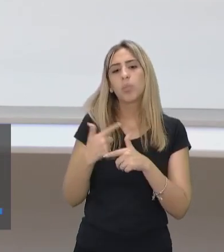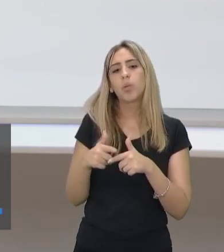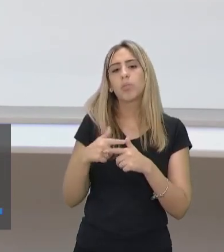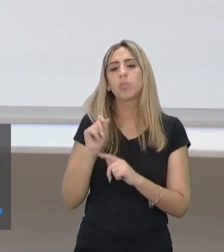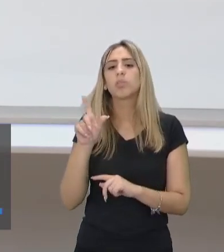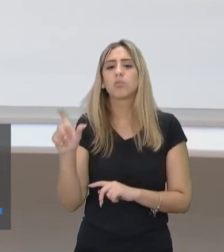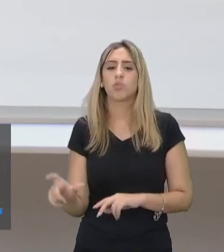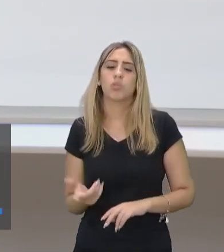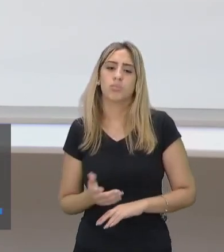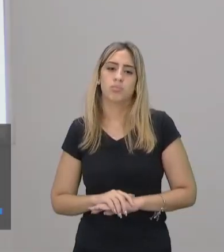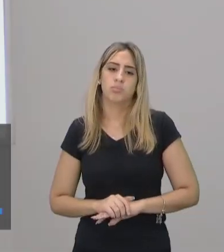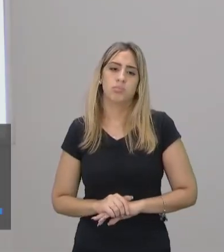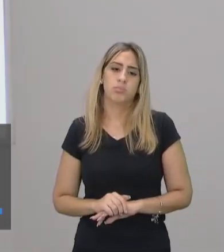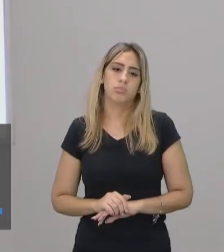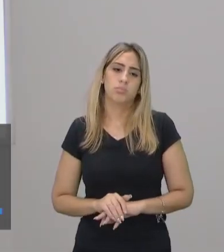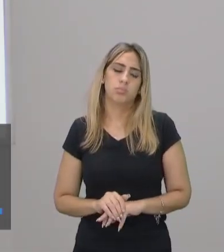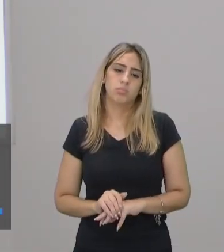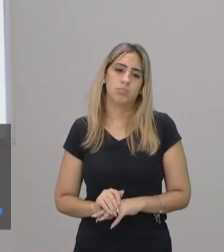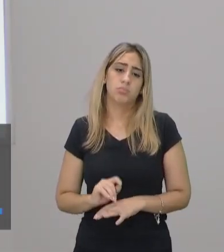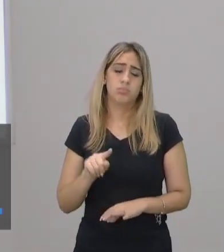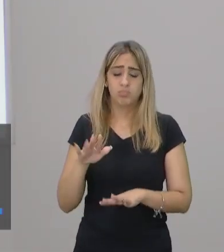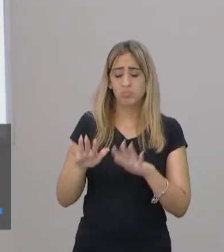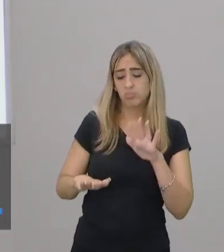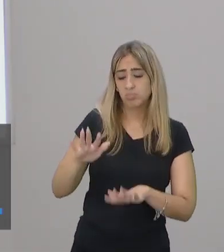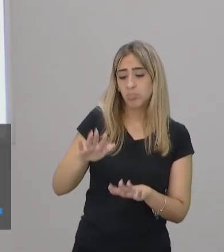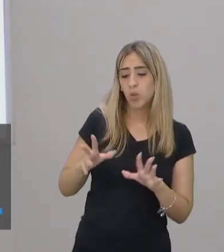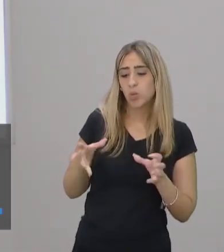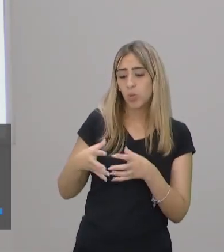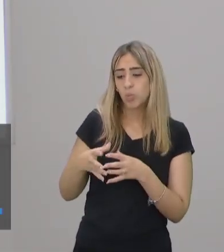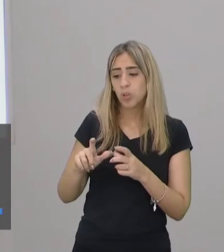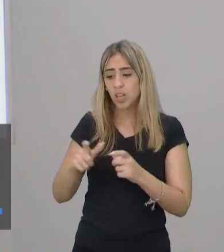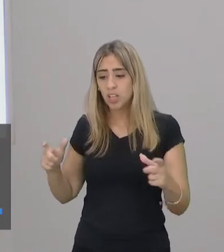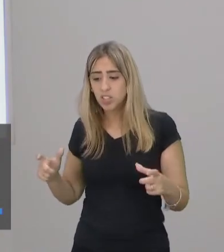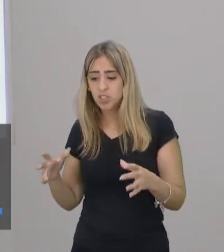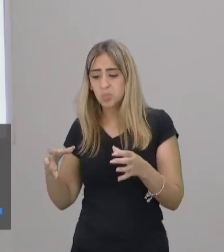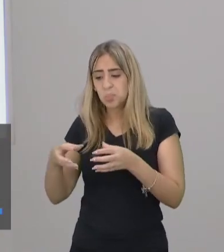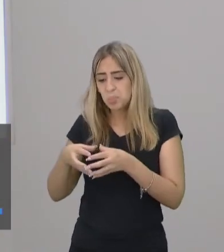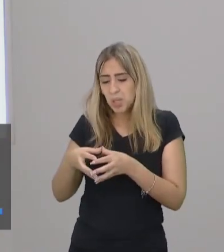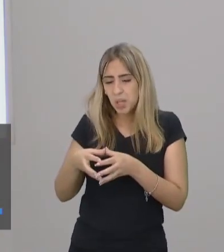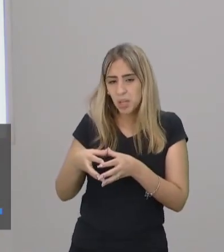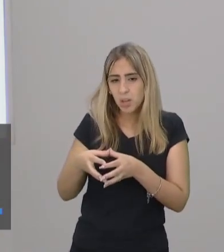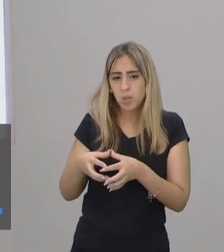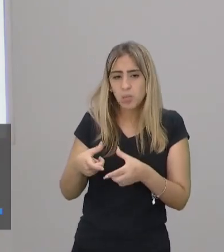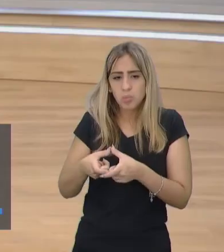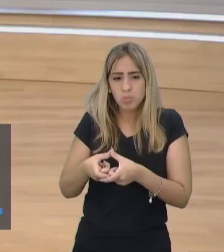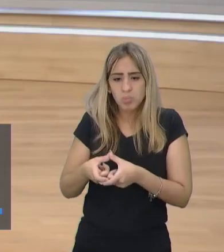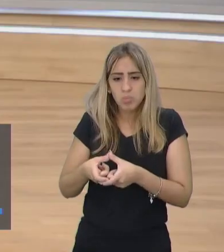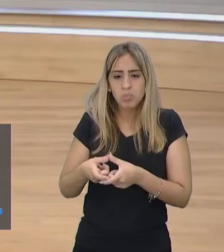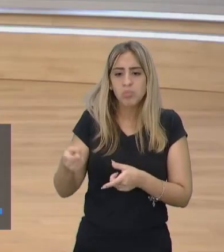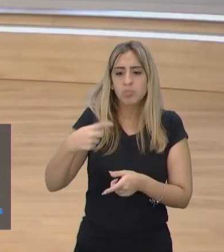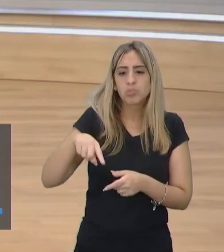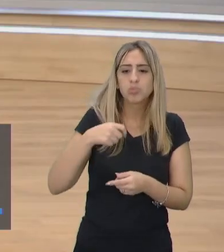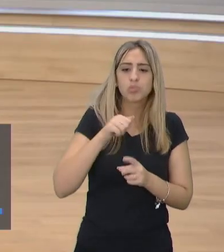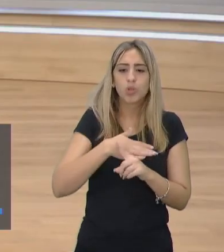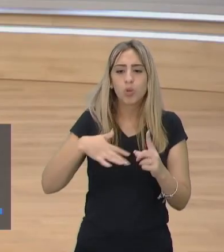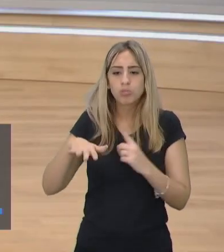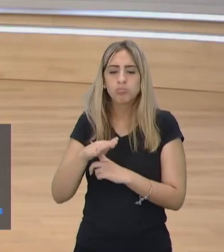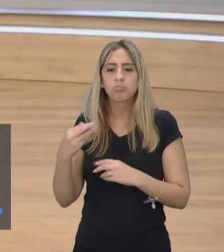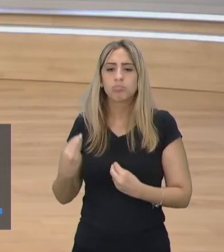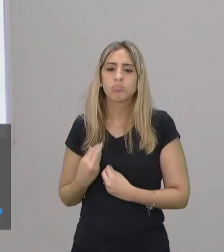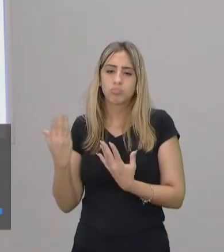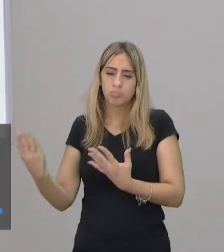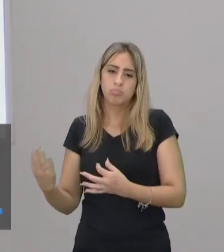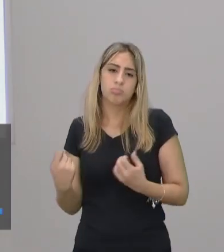foi identificado. E assim, isso independe se é um grupo pequeno, se é um grupo grande. Você identifica aquela questão social e doa,